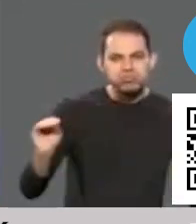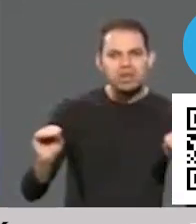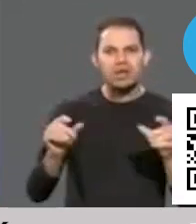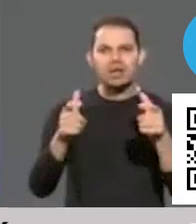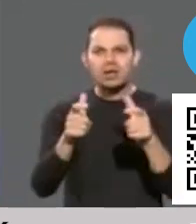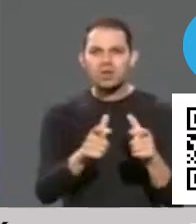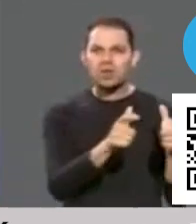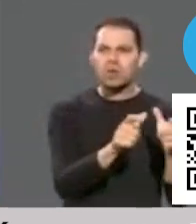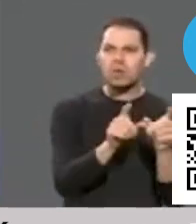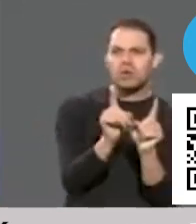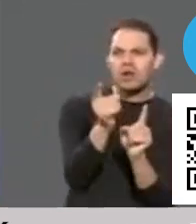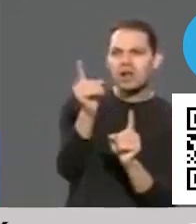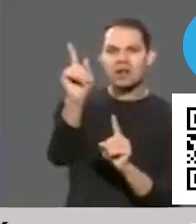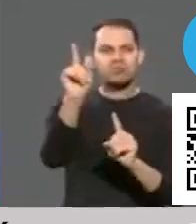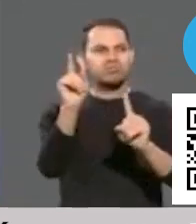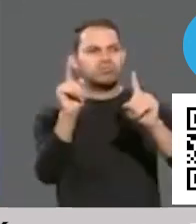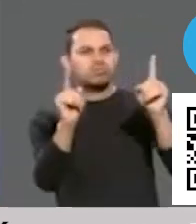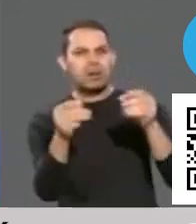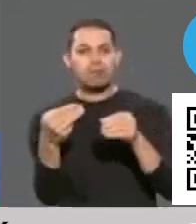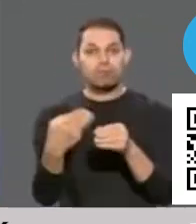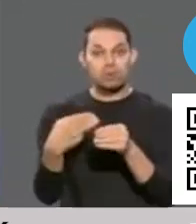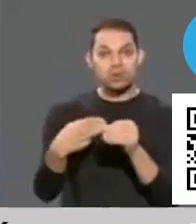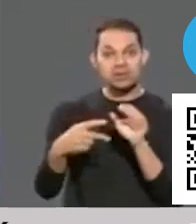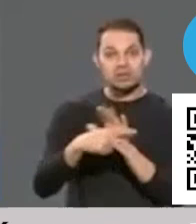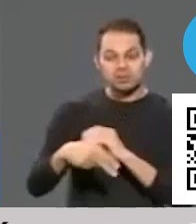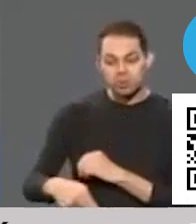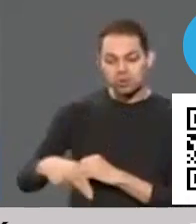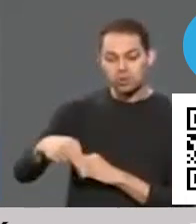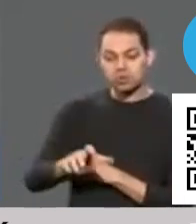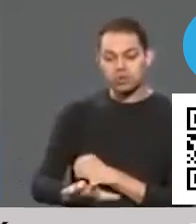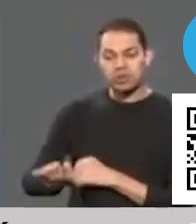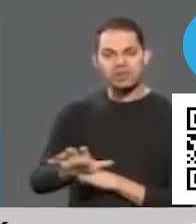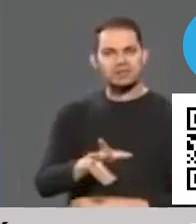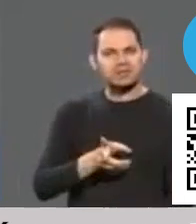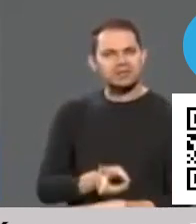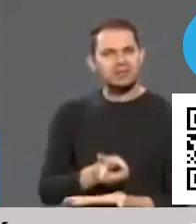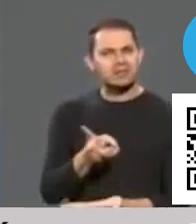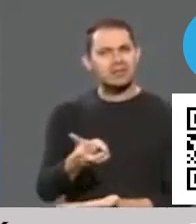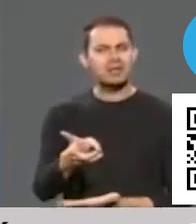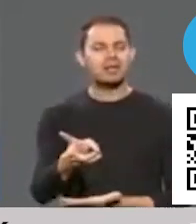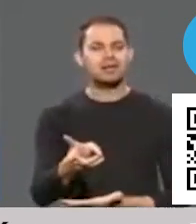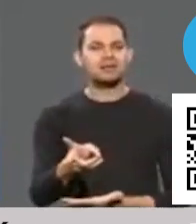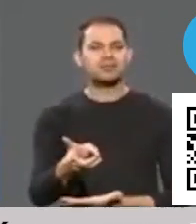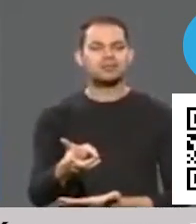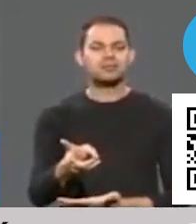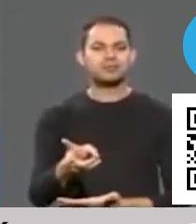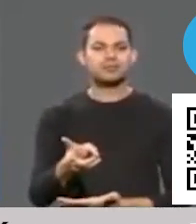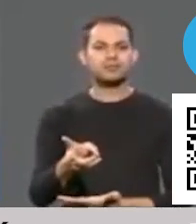distantes, municípios do Nordeste, que sempre foram, na verdade,